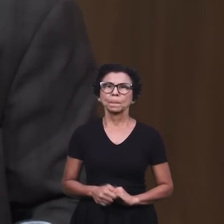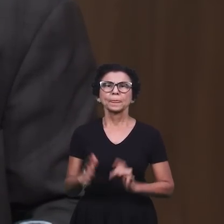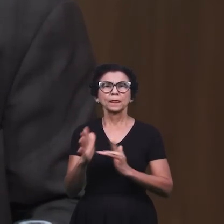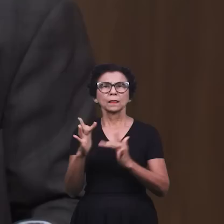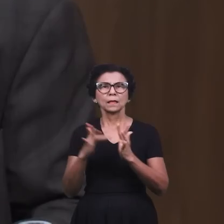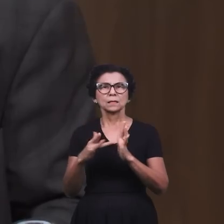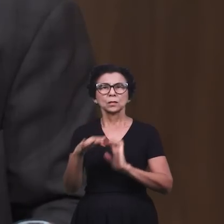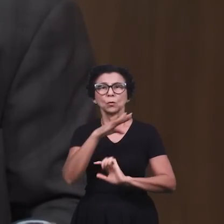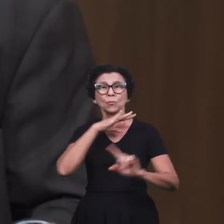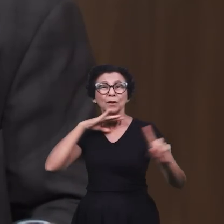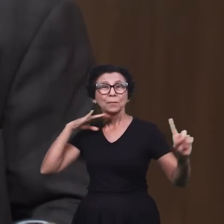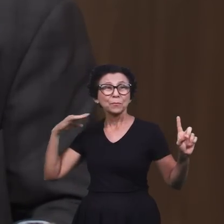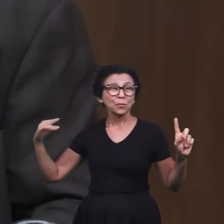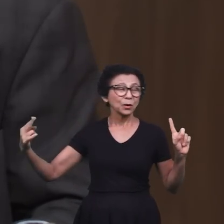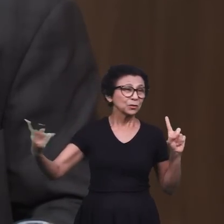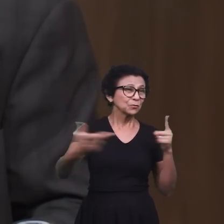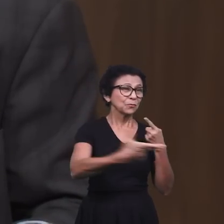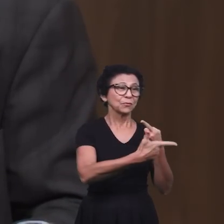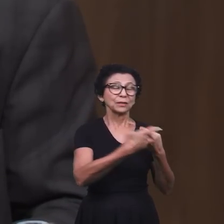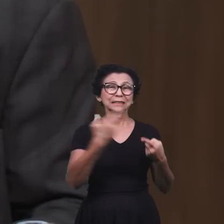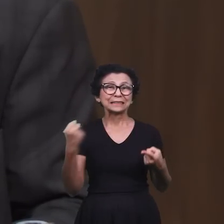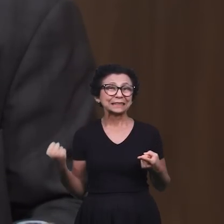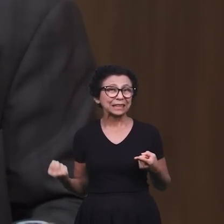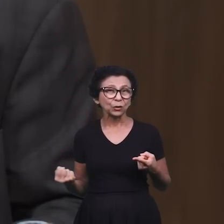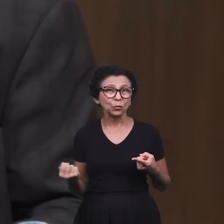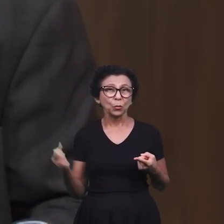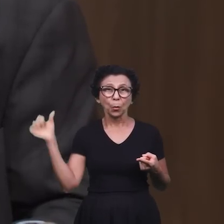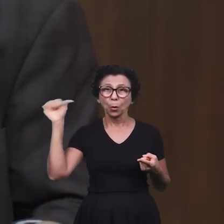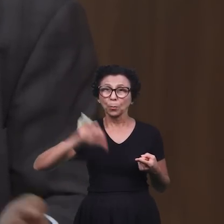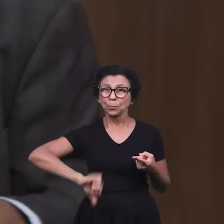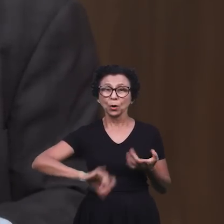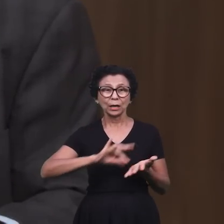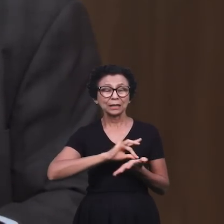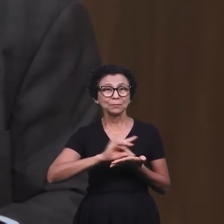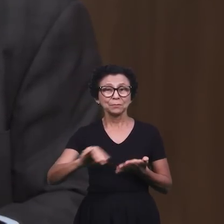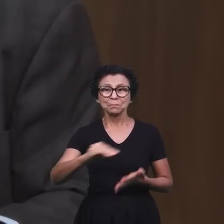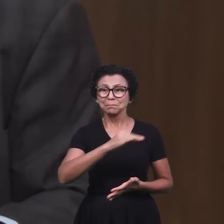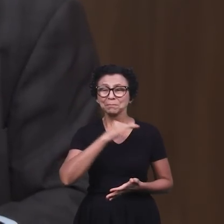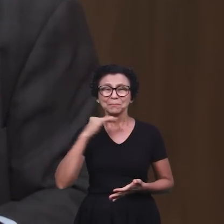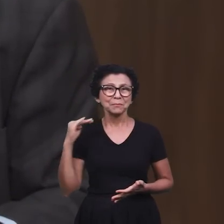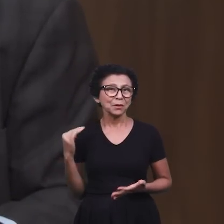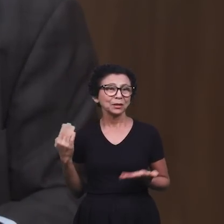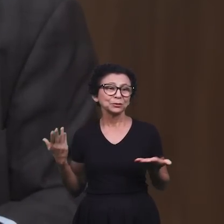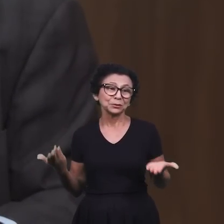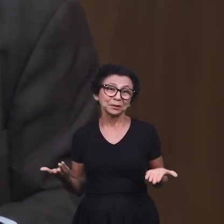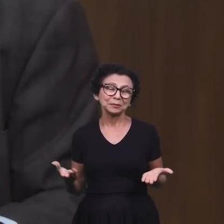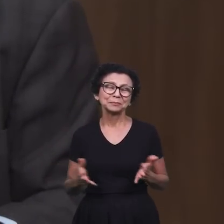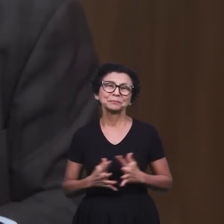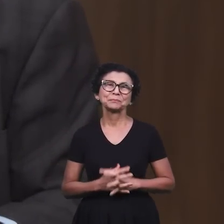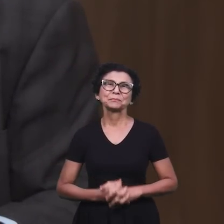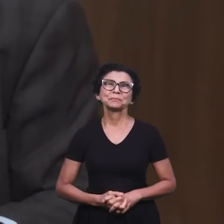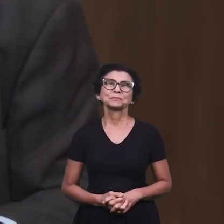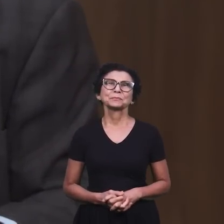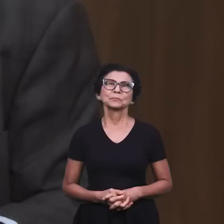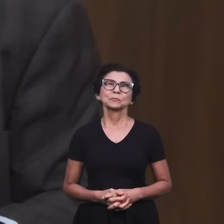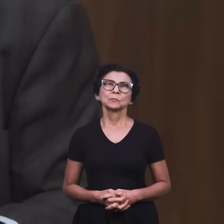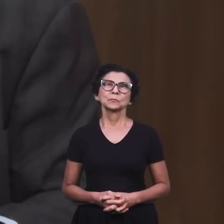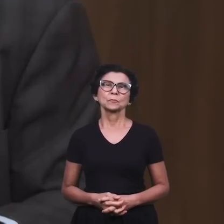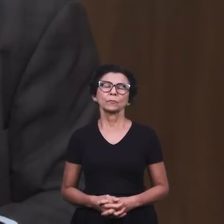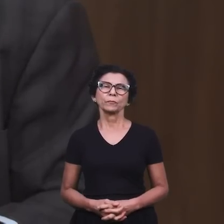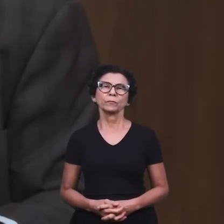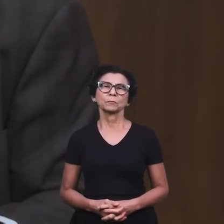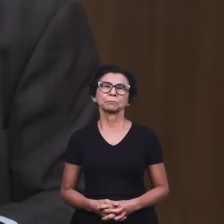morte, que o maior inimigo era a morte, né? Os outros inimigos, Jesus falou uma coisa, Antônio Carlos, não tema que ele pode matar o